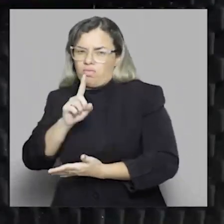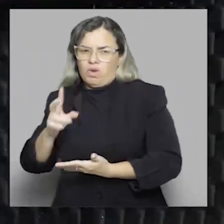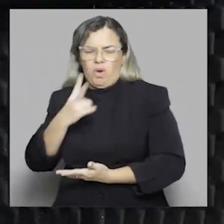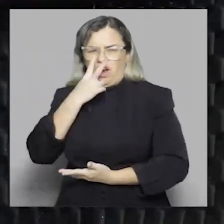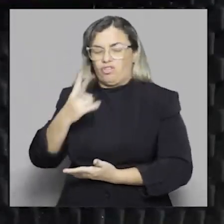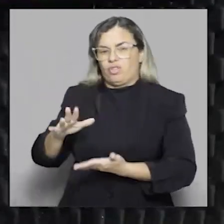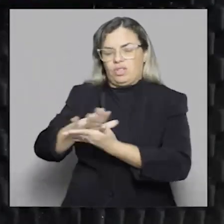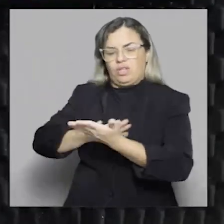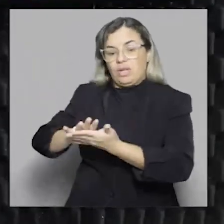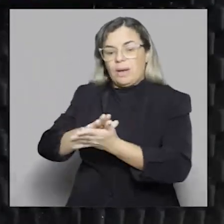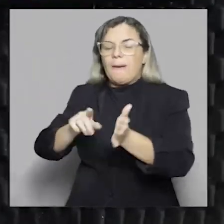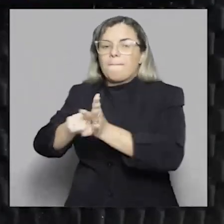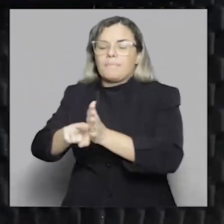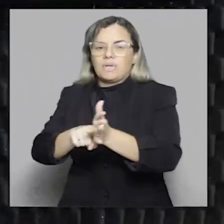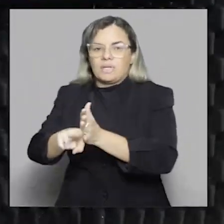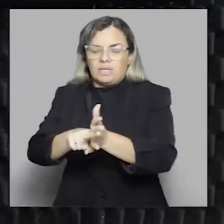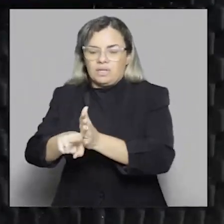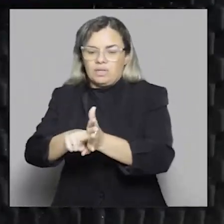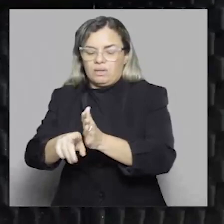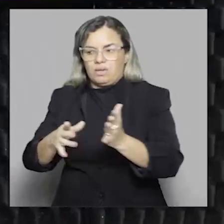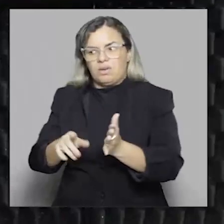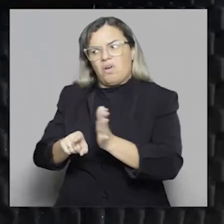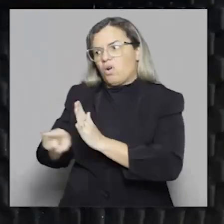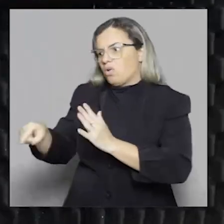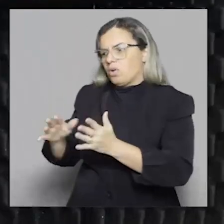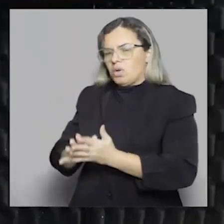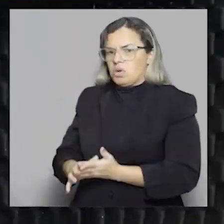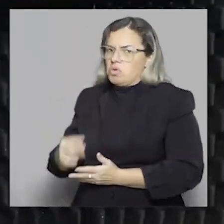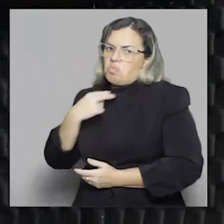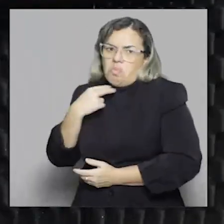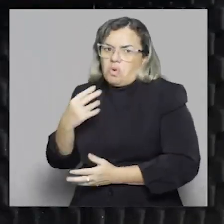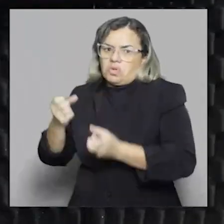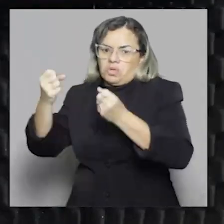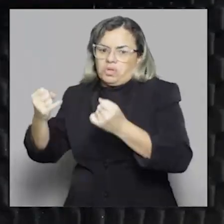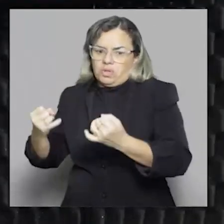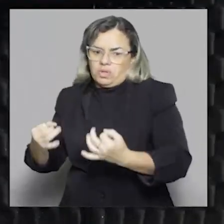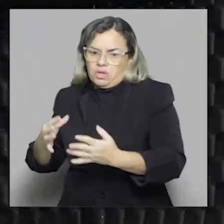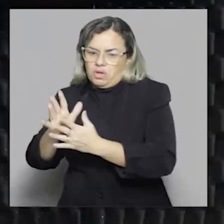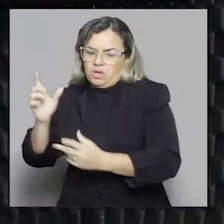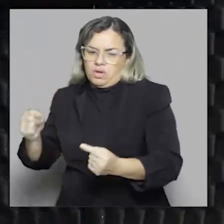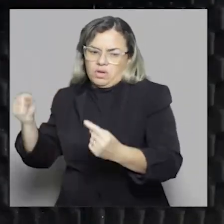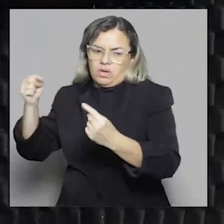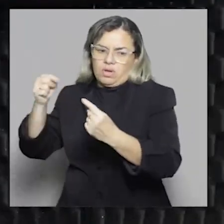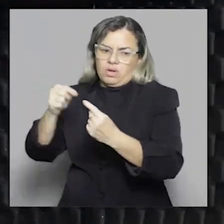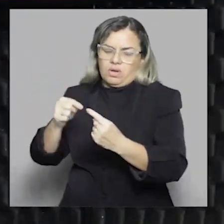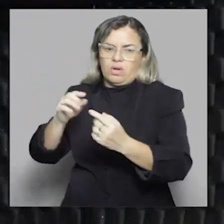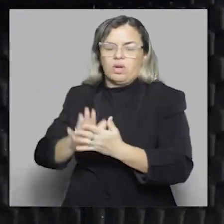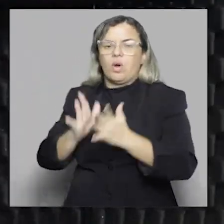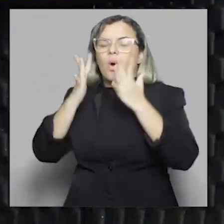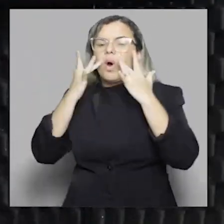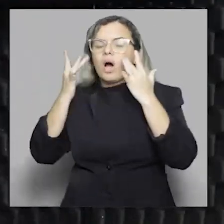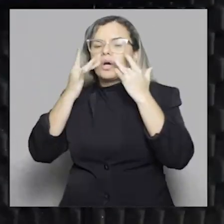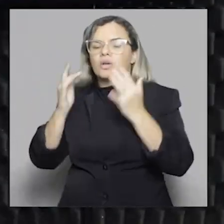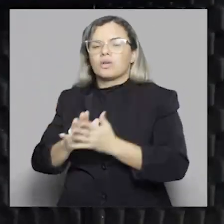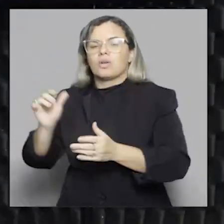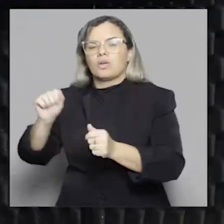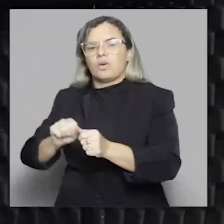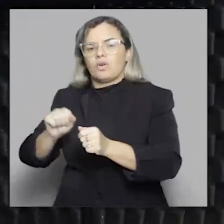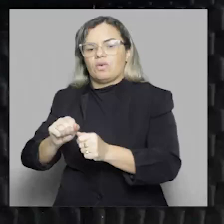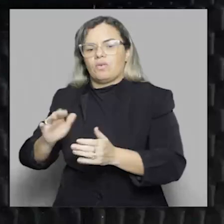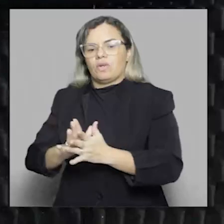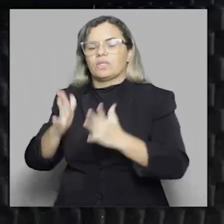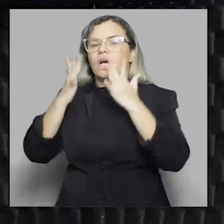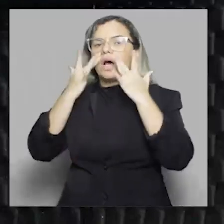não posso dizer a vocês exatamente qual é a função ou qual era o objetivo de Bispo do Rosário quando fez a obra, mas que ele